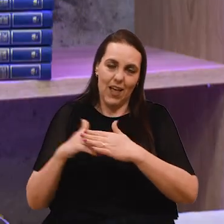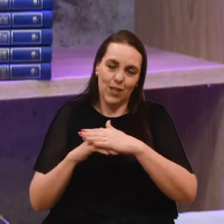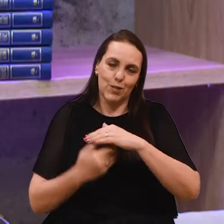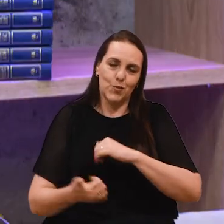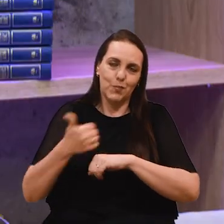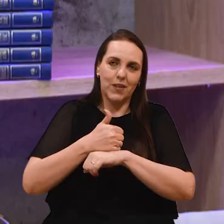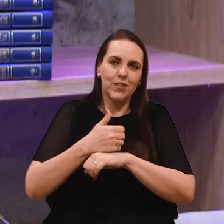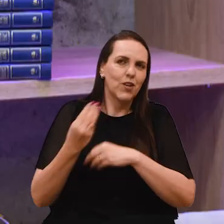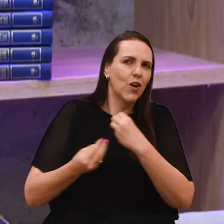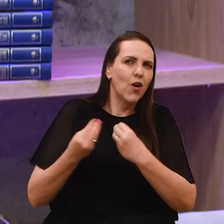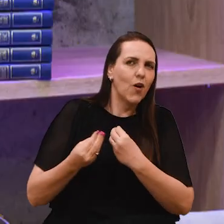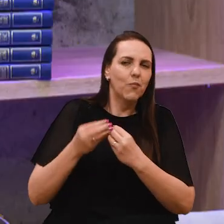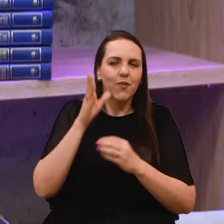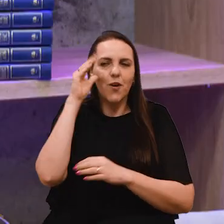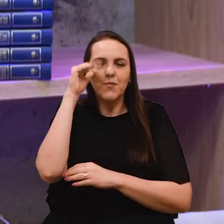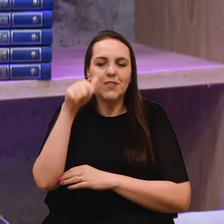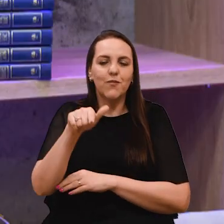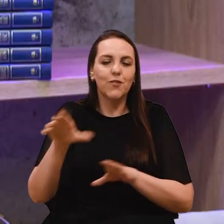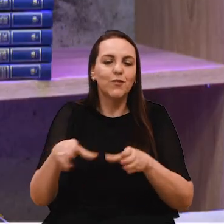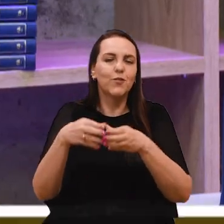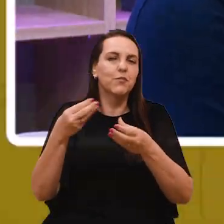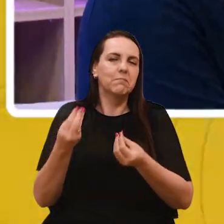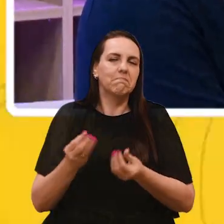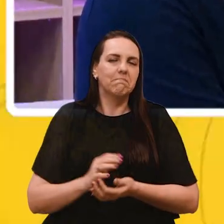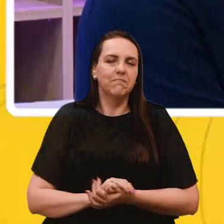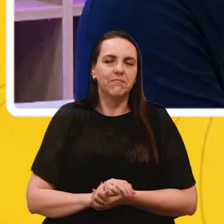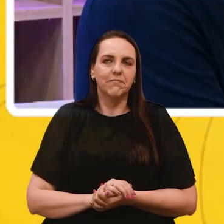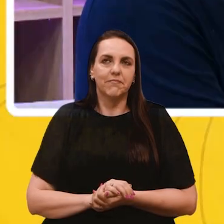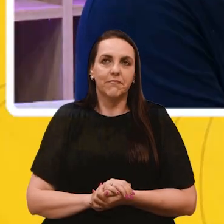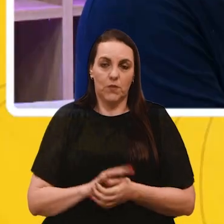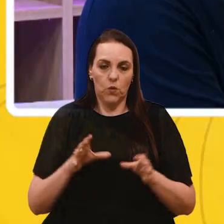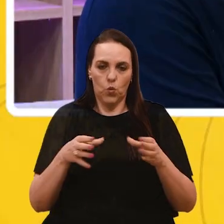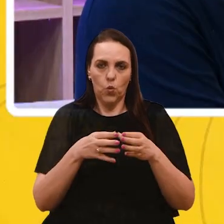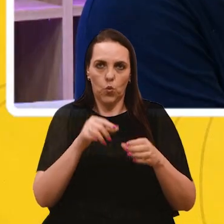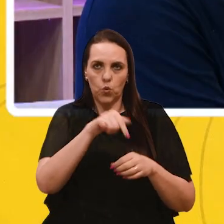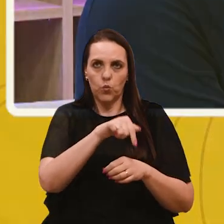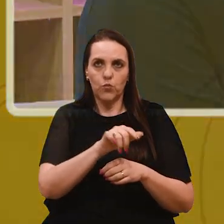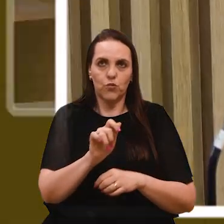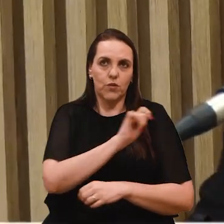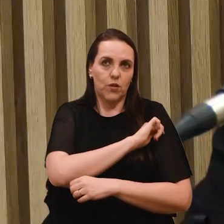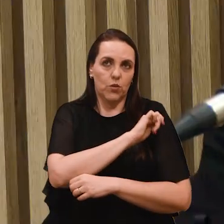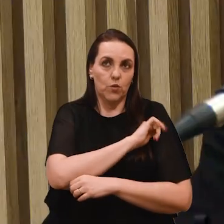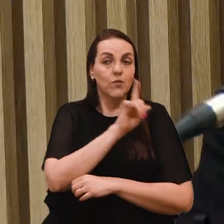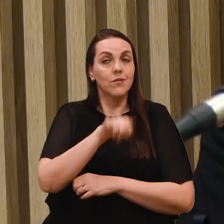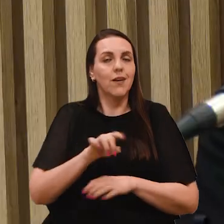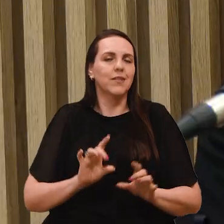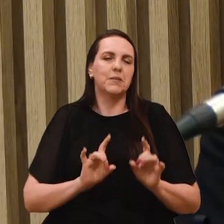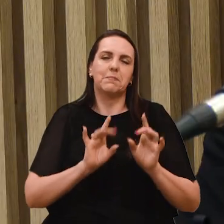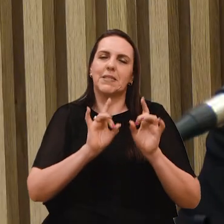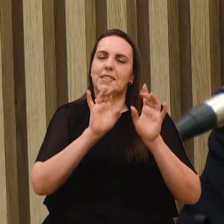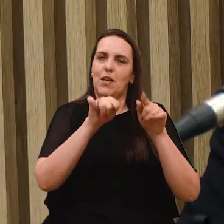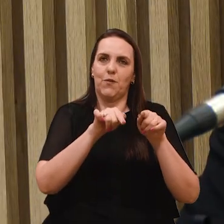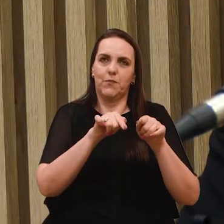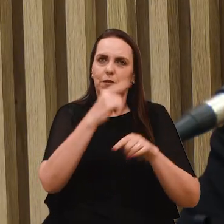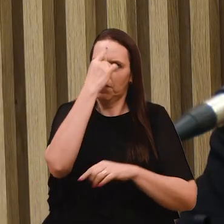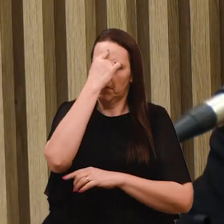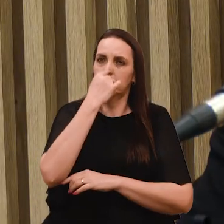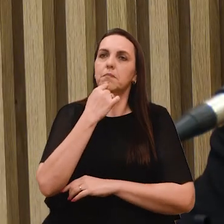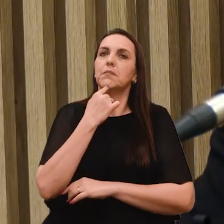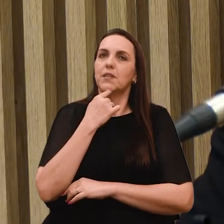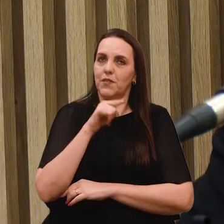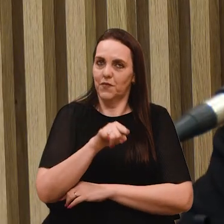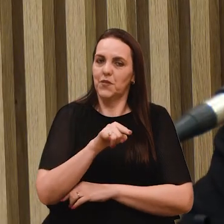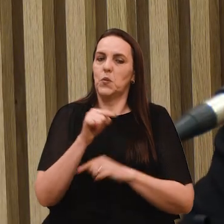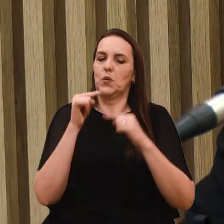tu observou a turma, por exemplo? Esse grupo de estudantes, particularmente, ele é bem especial, assim. Eles têm um perfil